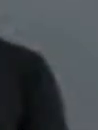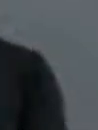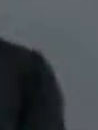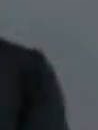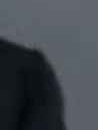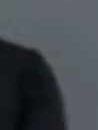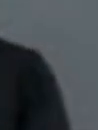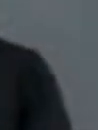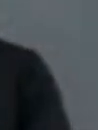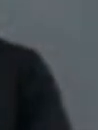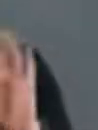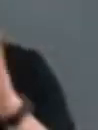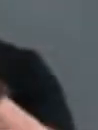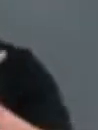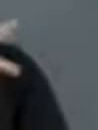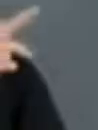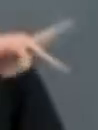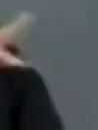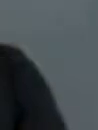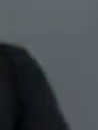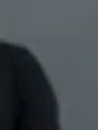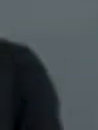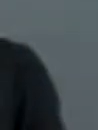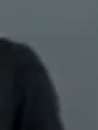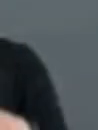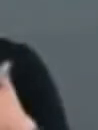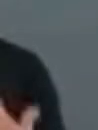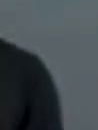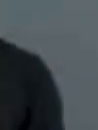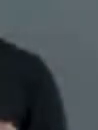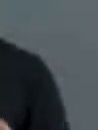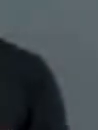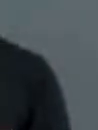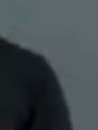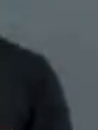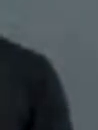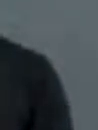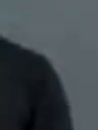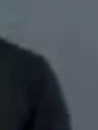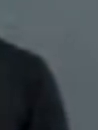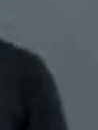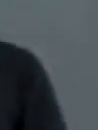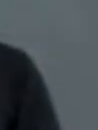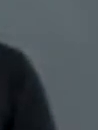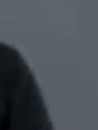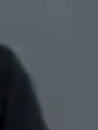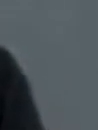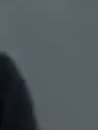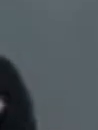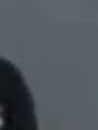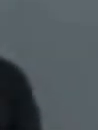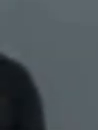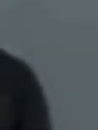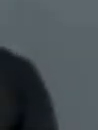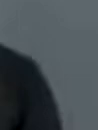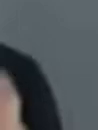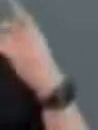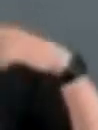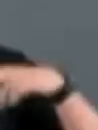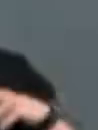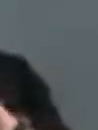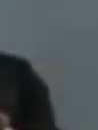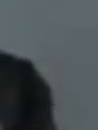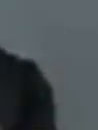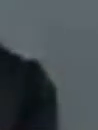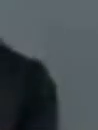democracia que eles, de forma vil, tentaram destruir ao longo de 4 anos.